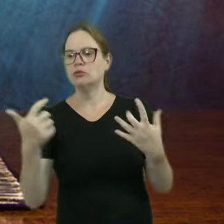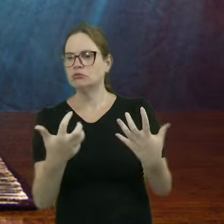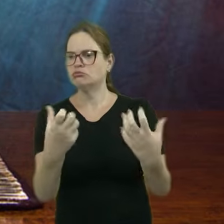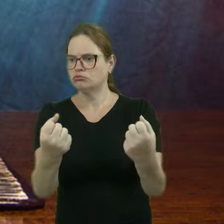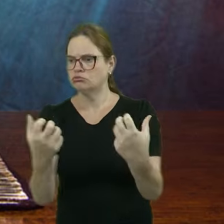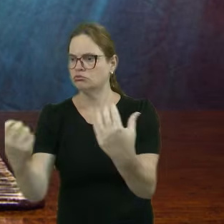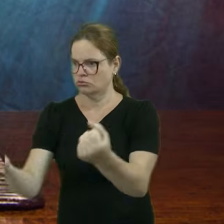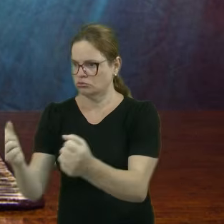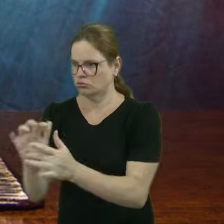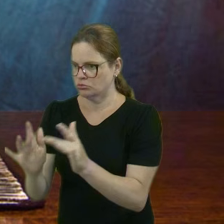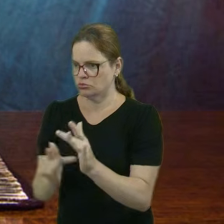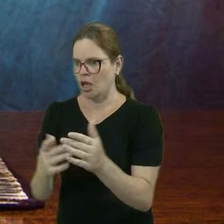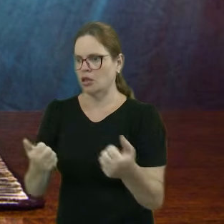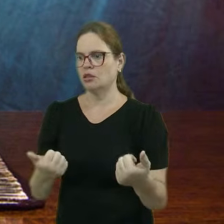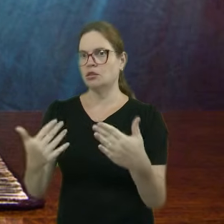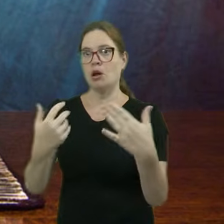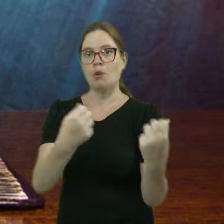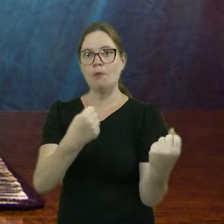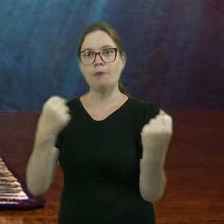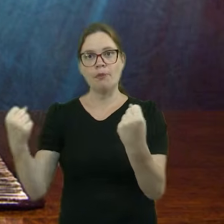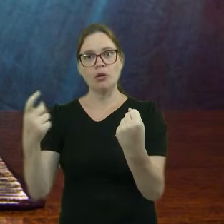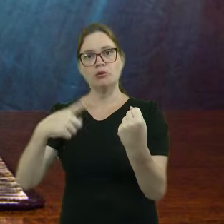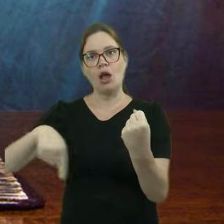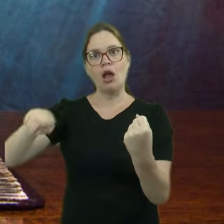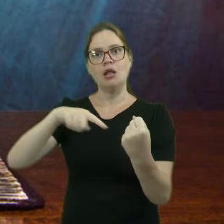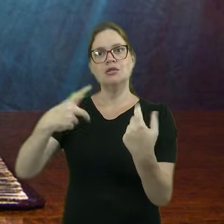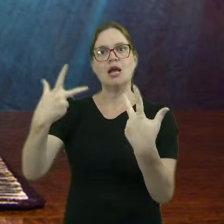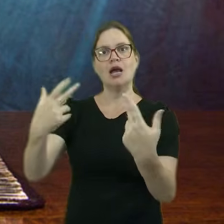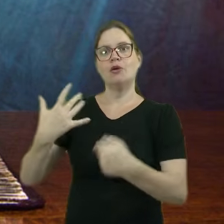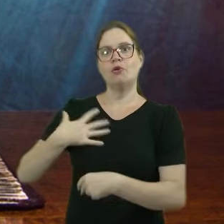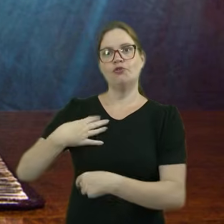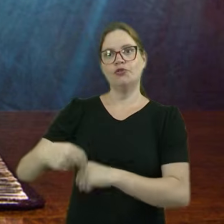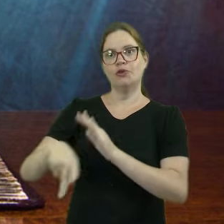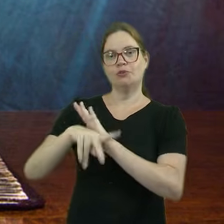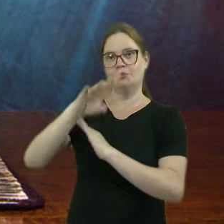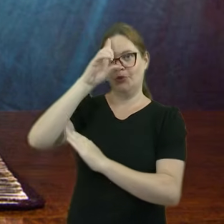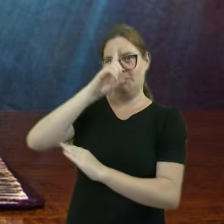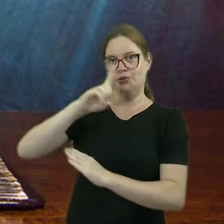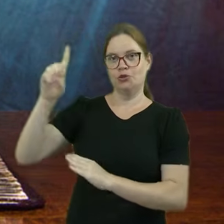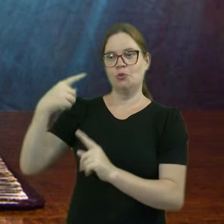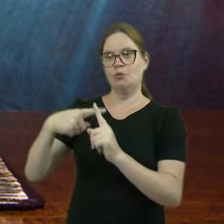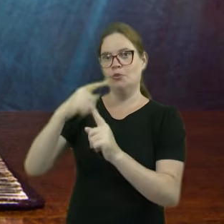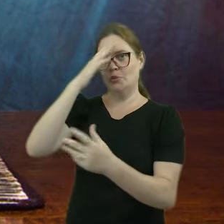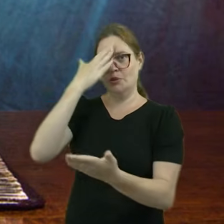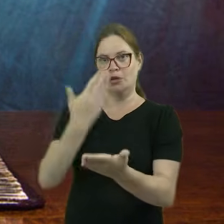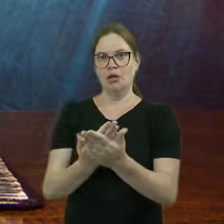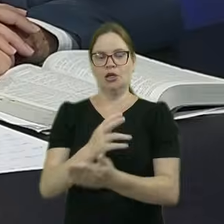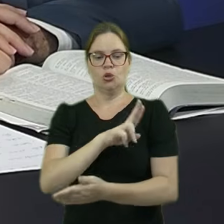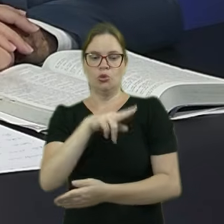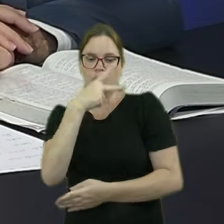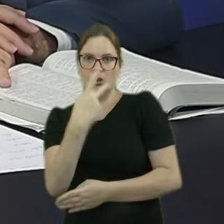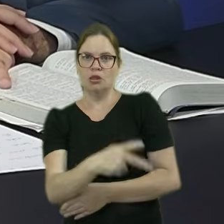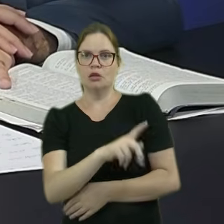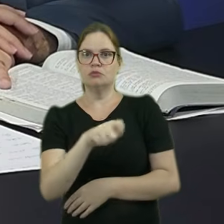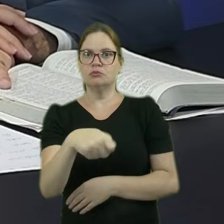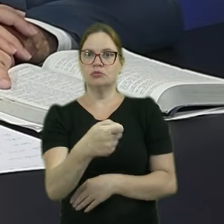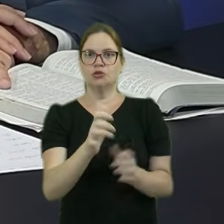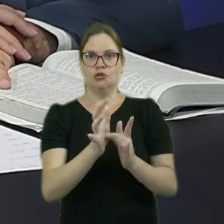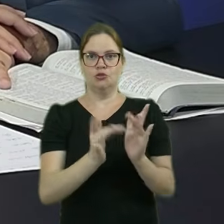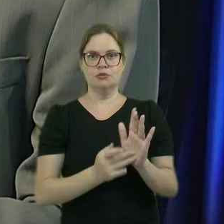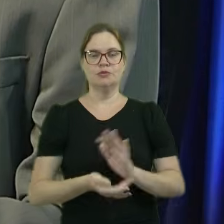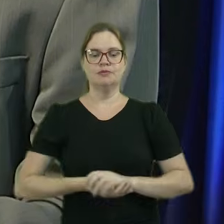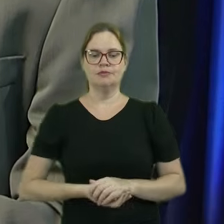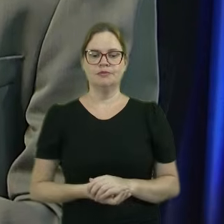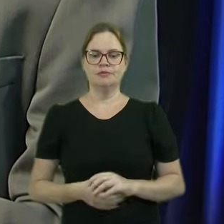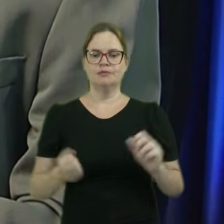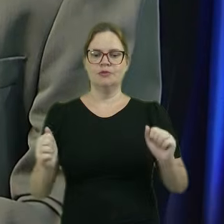receberam, deu-lhes o poder de serem feitos filhos de Deus ao que creem no seu nome. Amém.